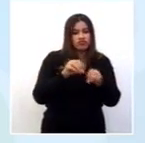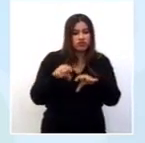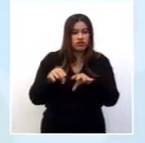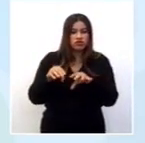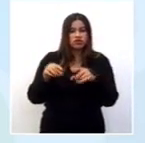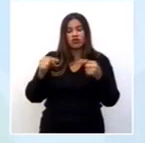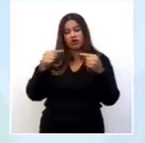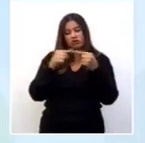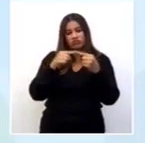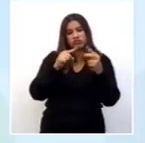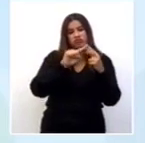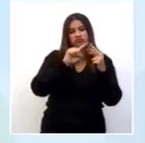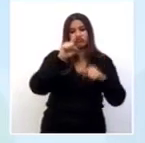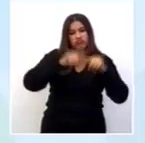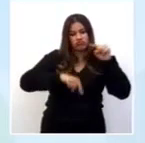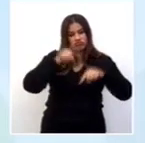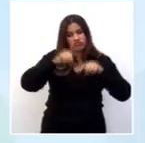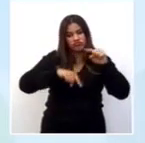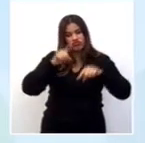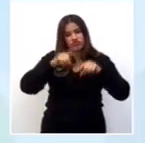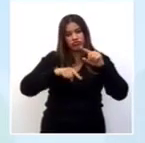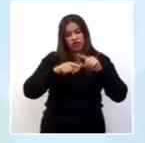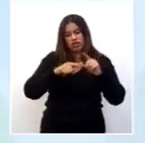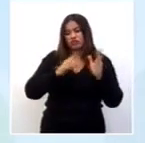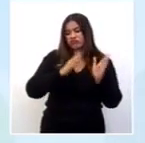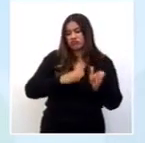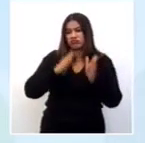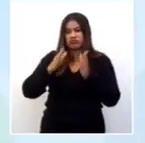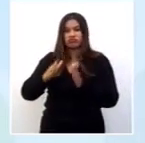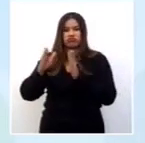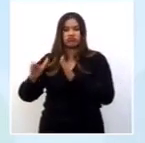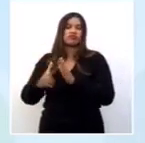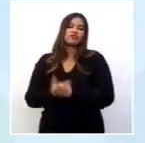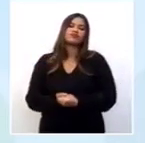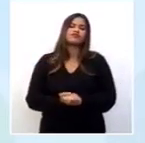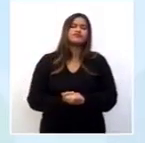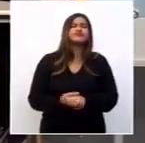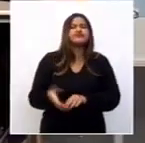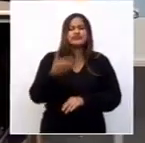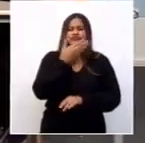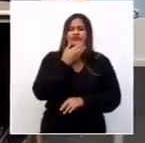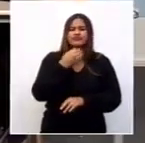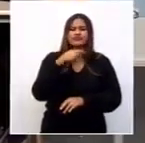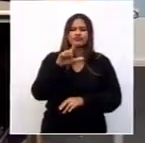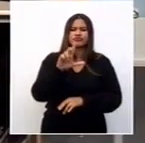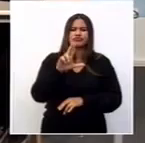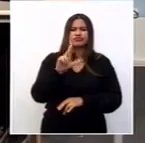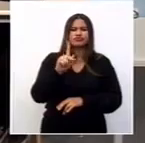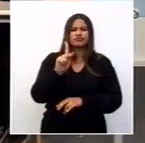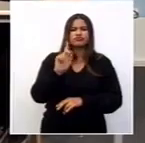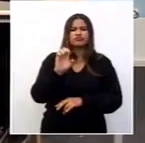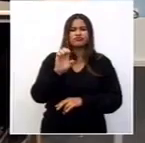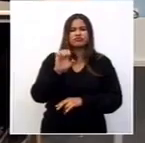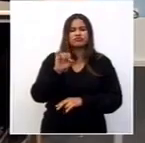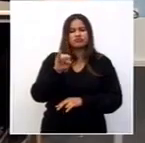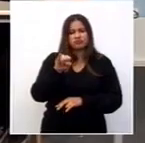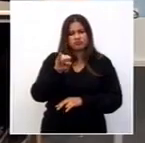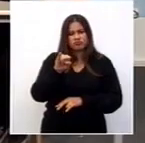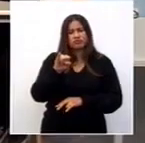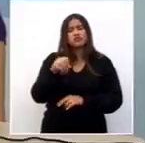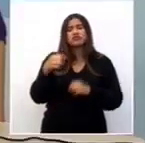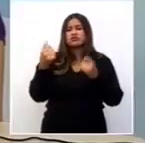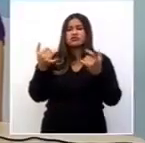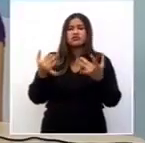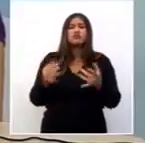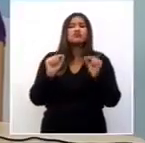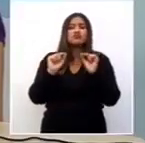instrumentos avaliativos para cada etapa. O que o Lucchesi quer nos trazer aí de reflexão é